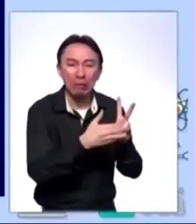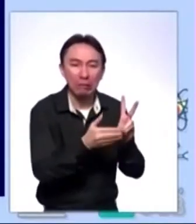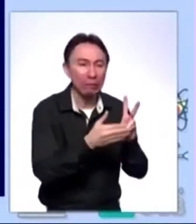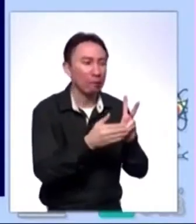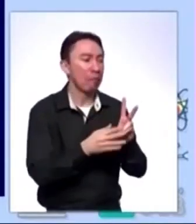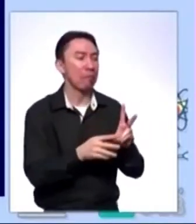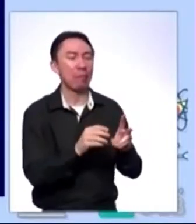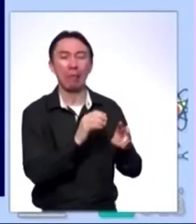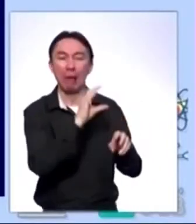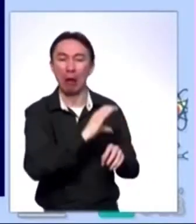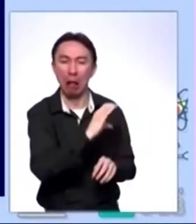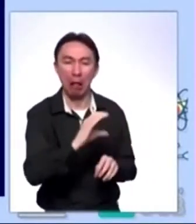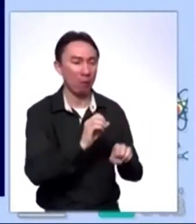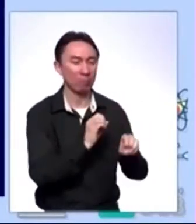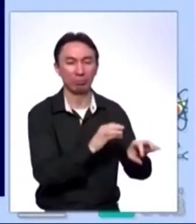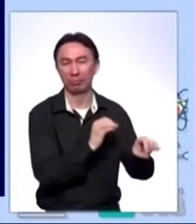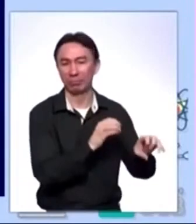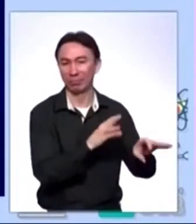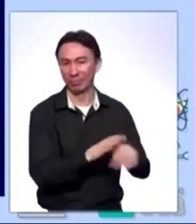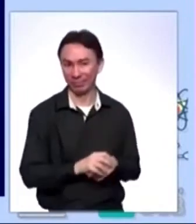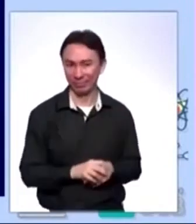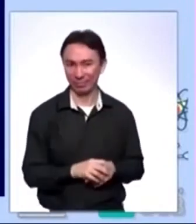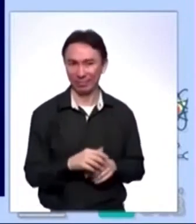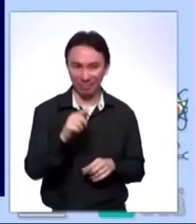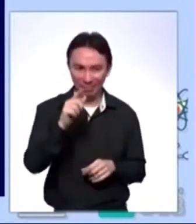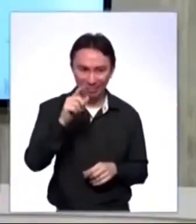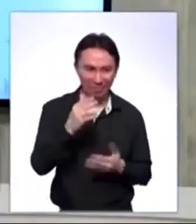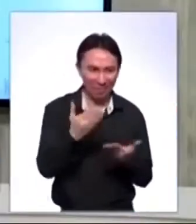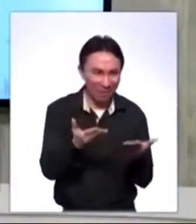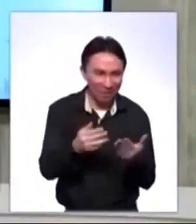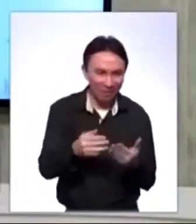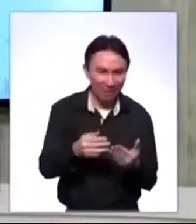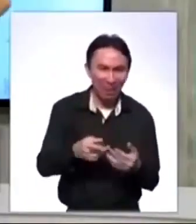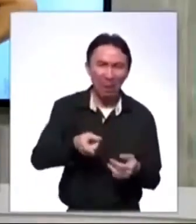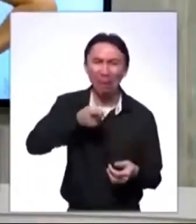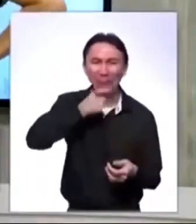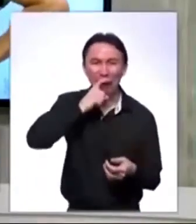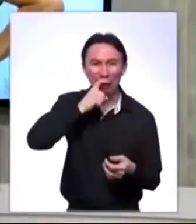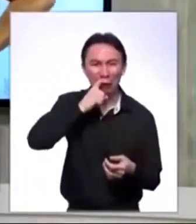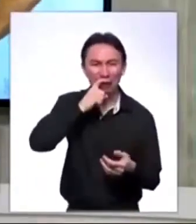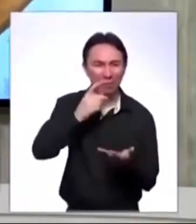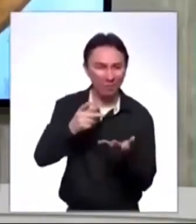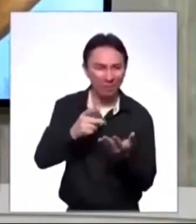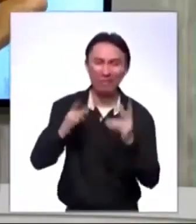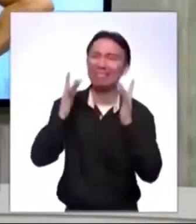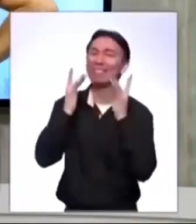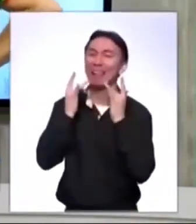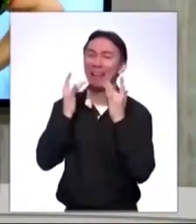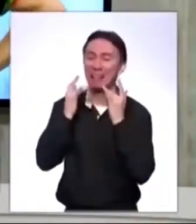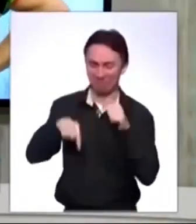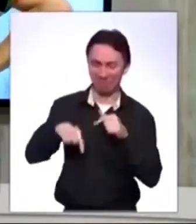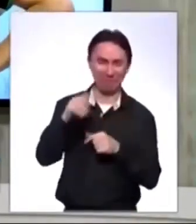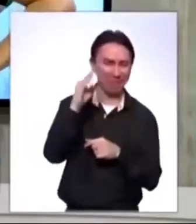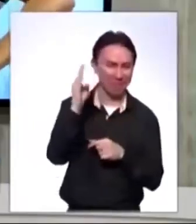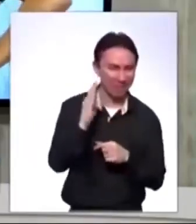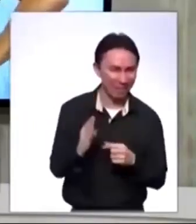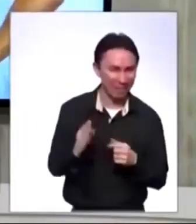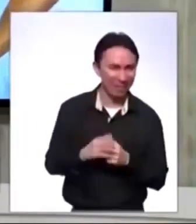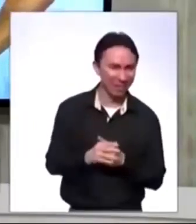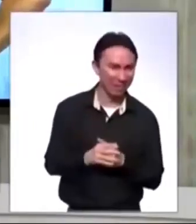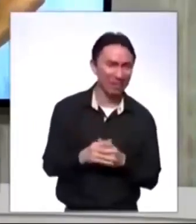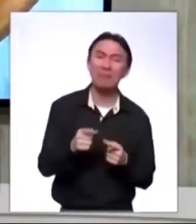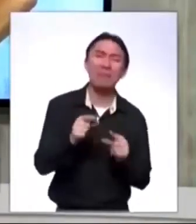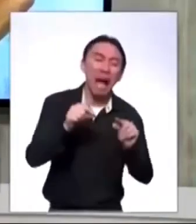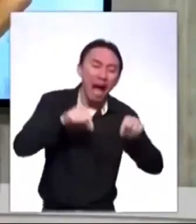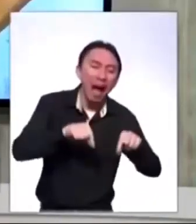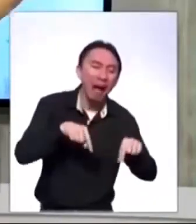também, né, o pai do teatro brasileiro. Não é uma vergonha? Não é uma vergonha? A gente sai da escola sabendo quem é o pai